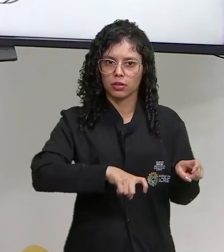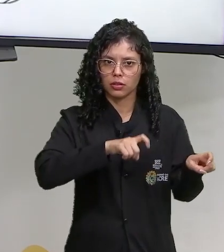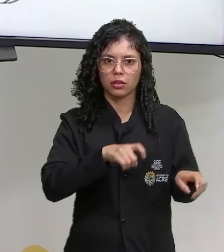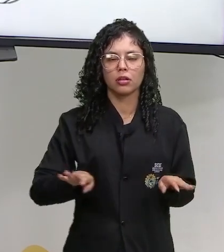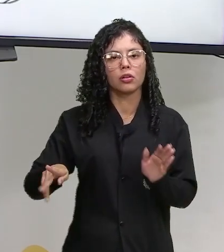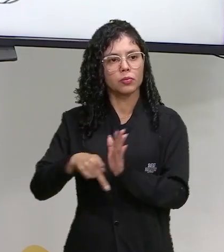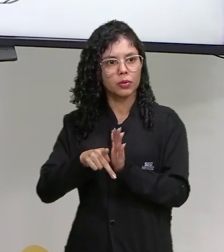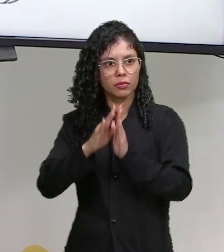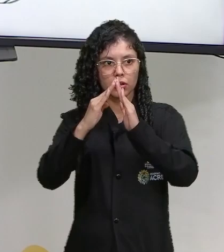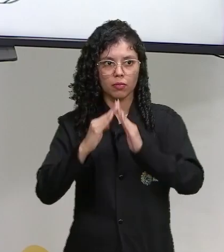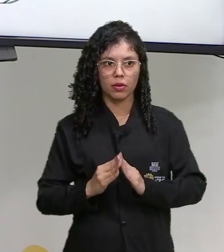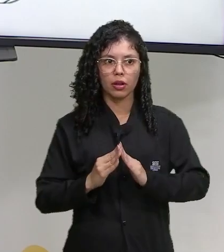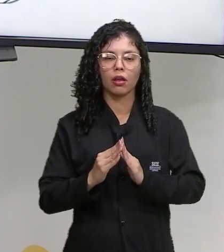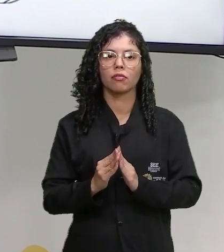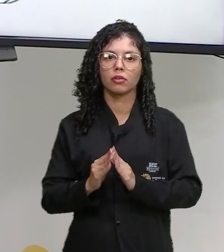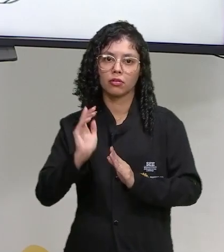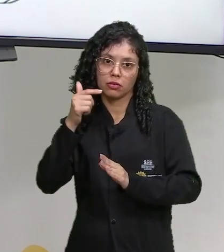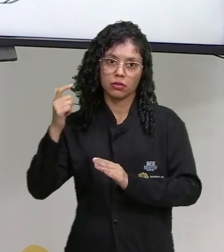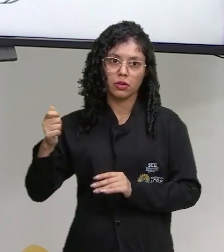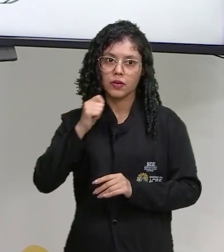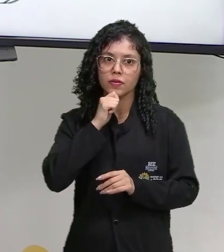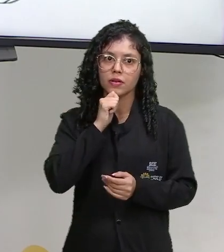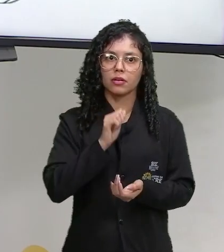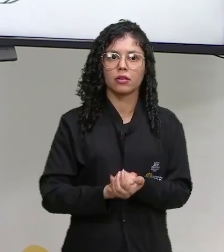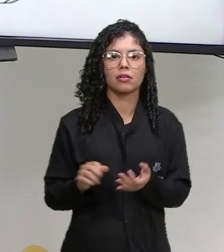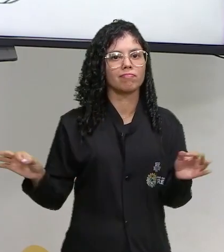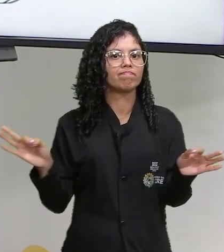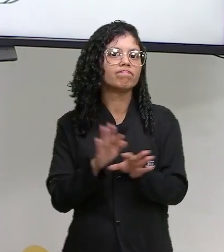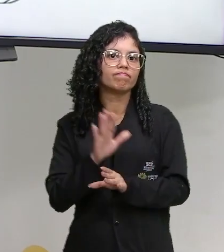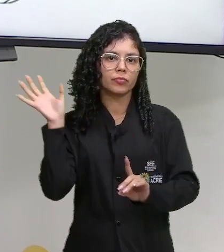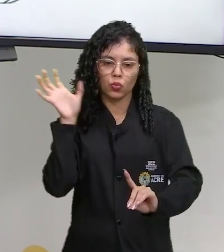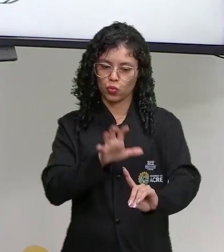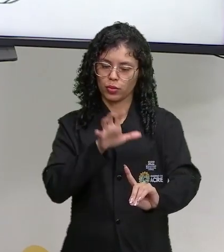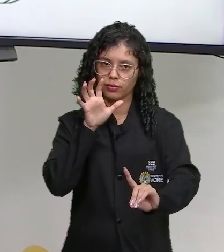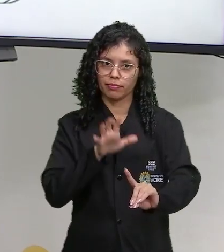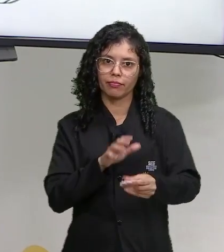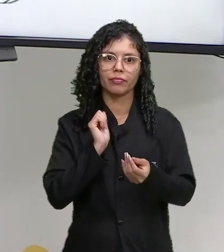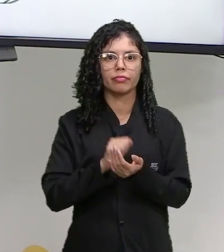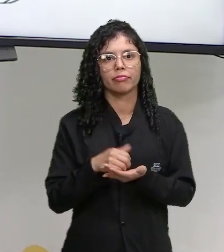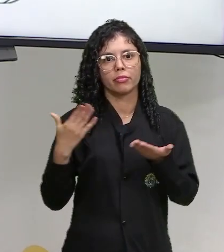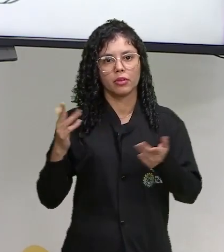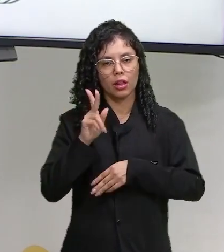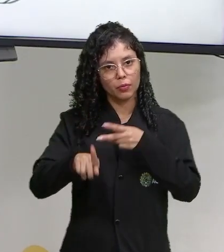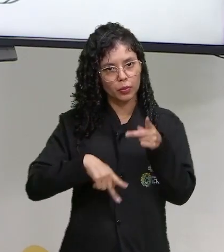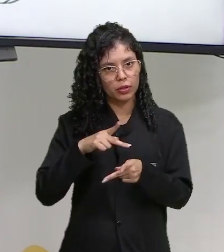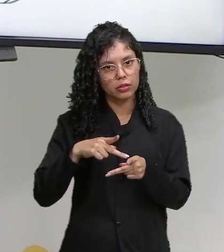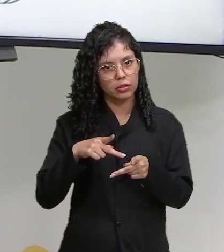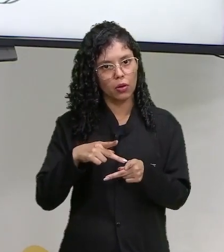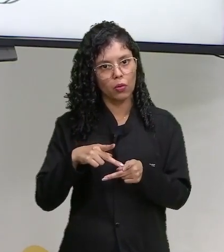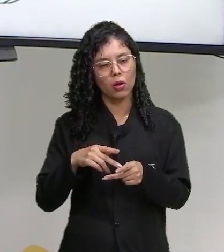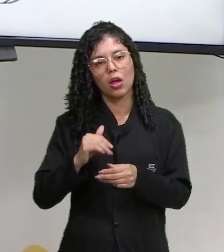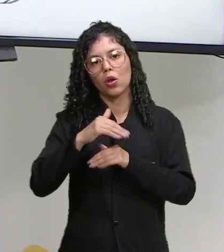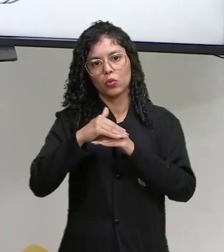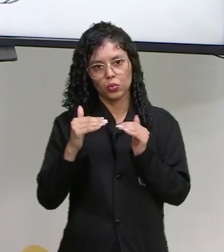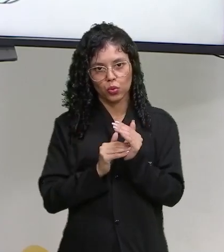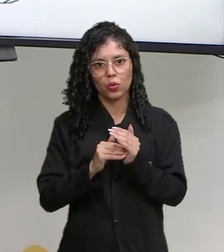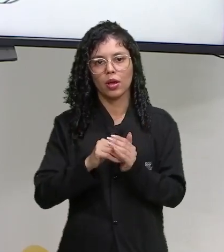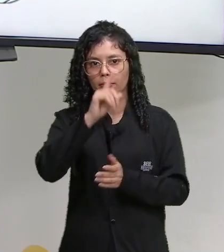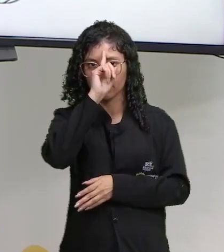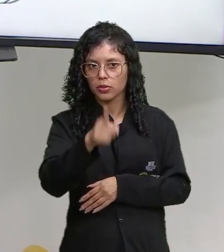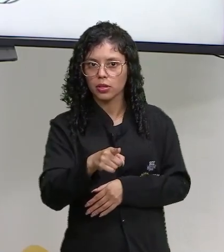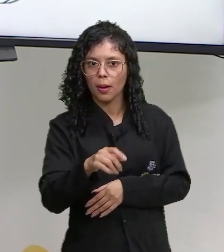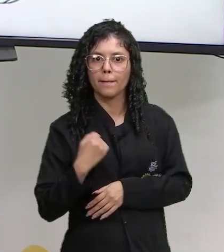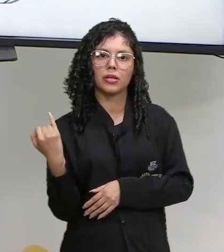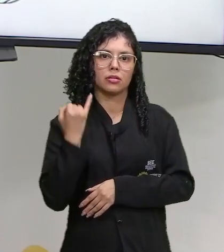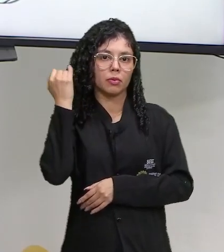habitavam principalmente os sertões do Brasil, né, que acabavam influenciando ali aquela população ao redor aos seus mandos, principalmente